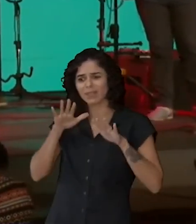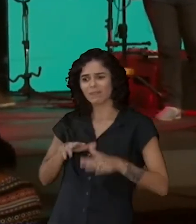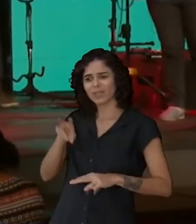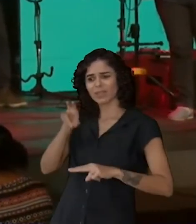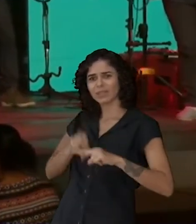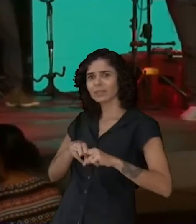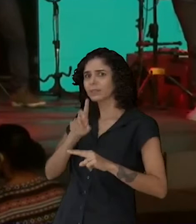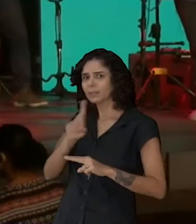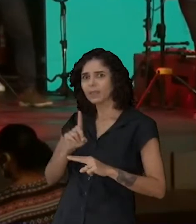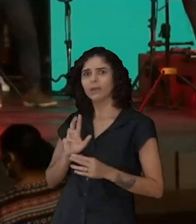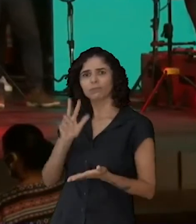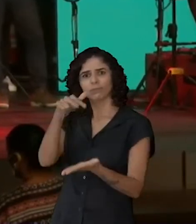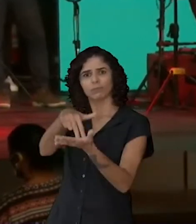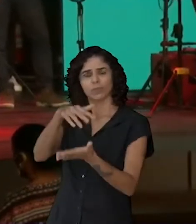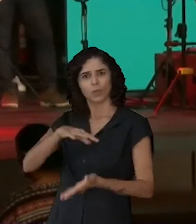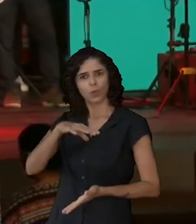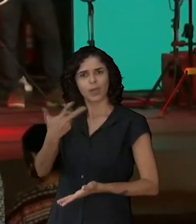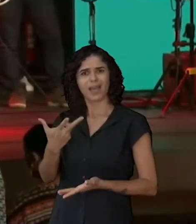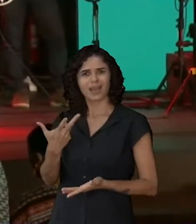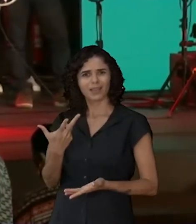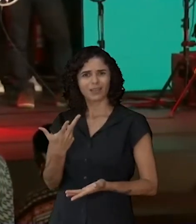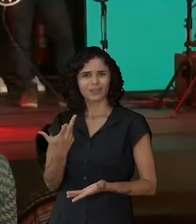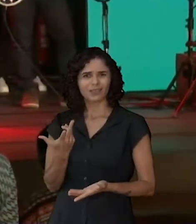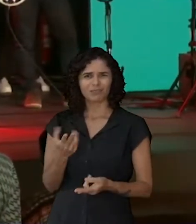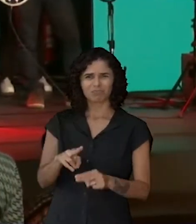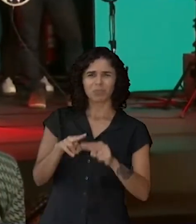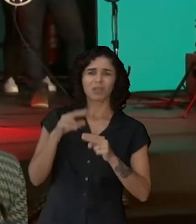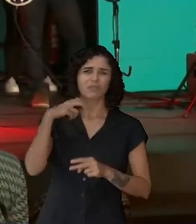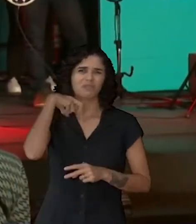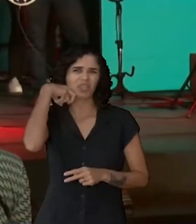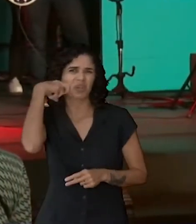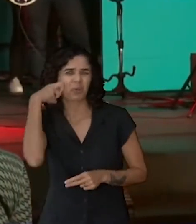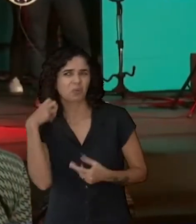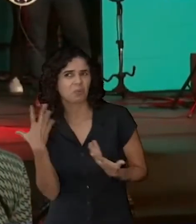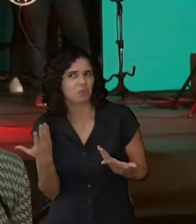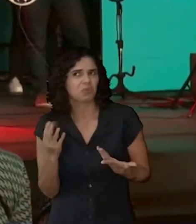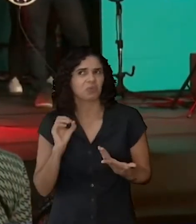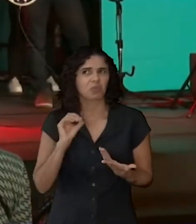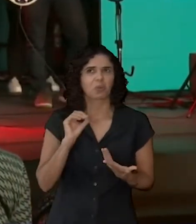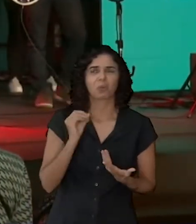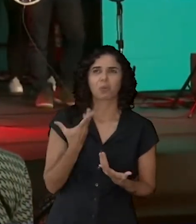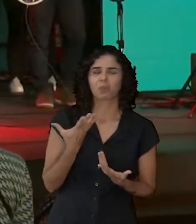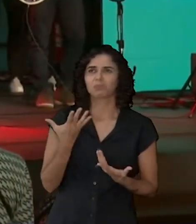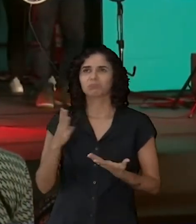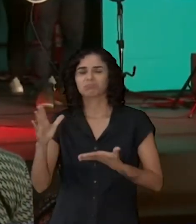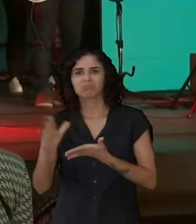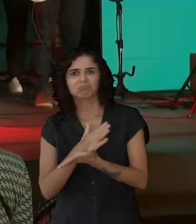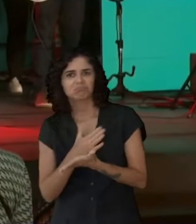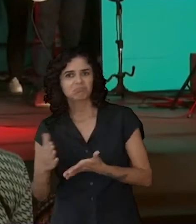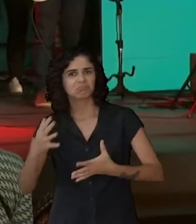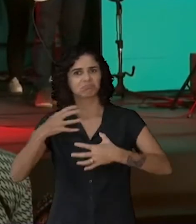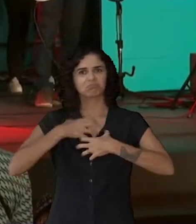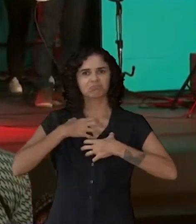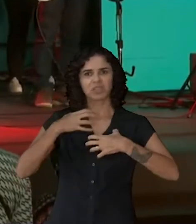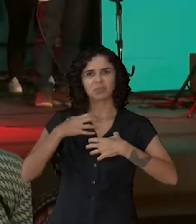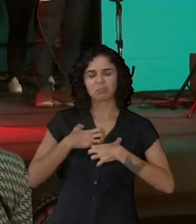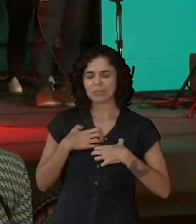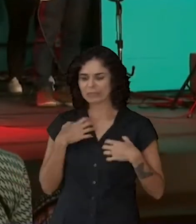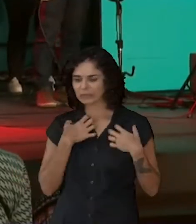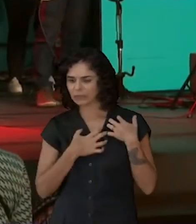preparou, porque você está com vergonha, ou porque você está com algum sentimento ou algum